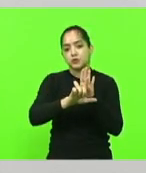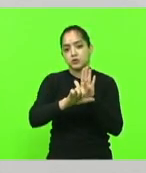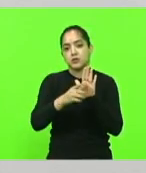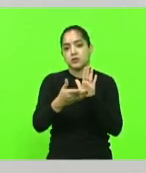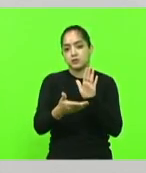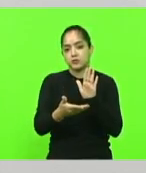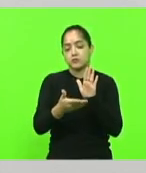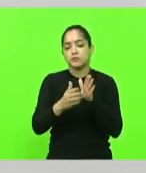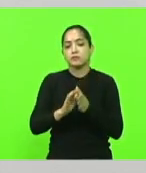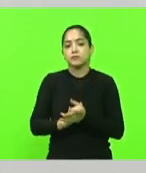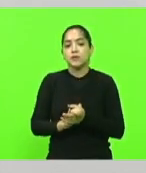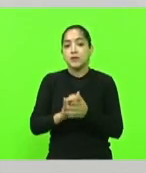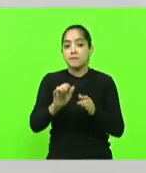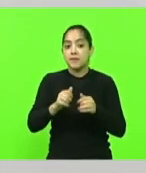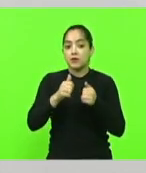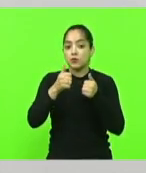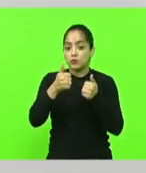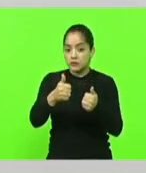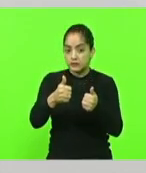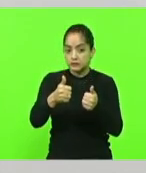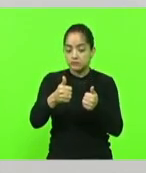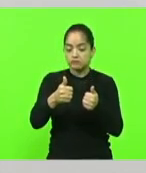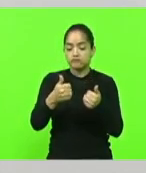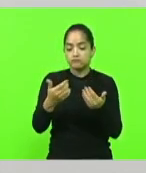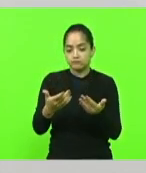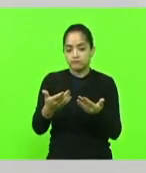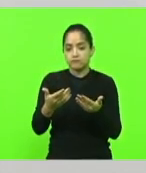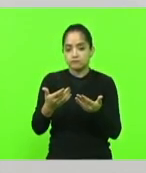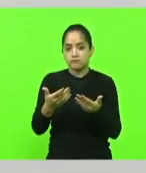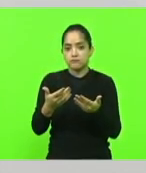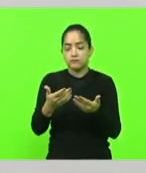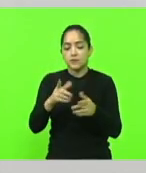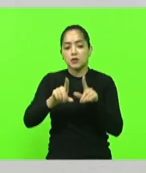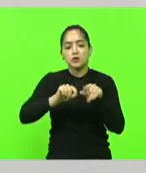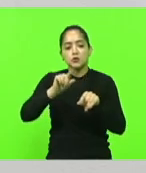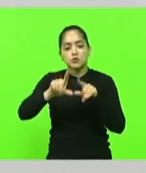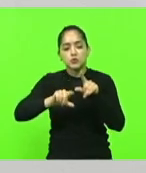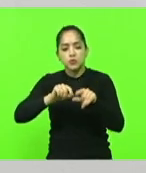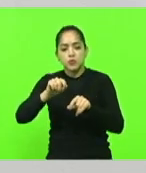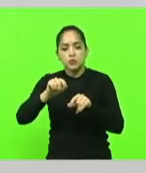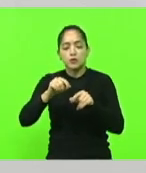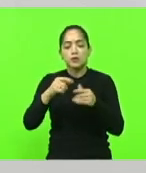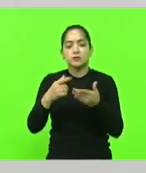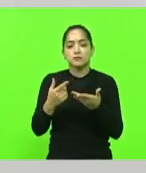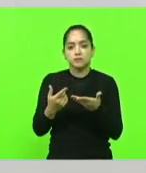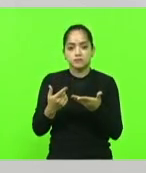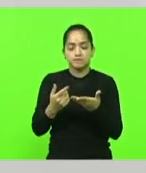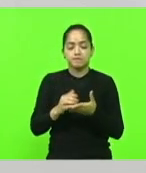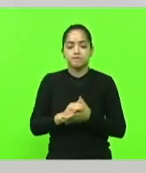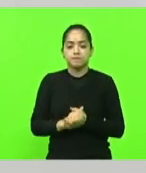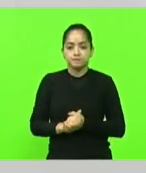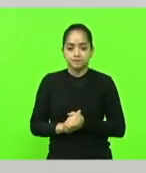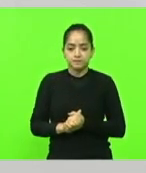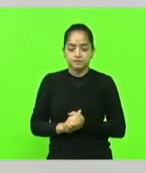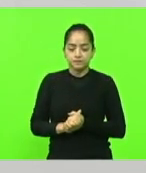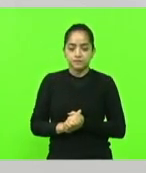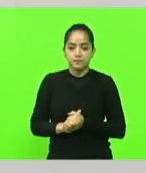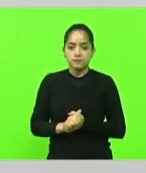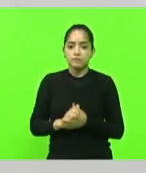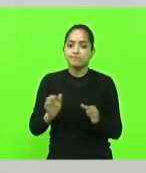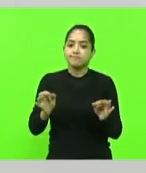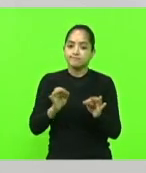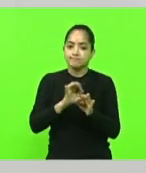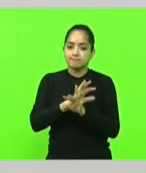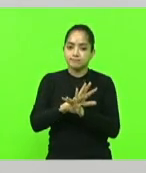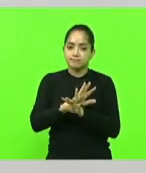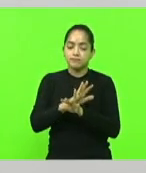de melhoria da forma de escolha do Tribunal de Contas. E encerro aqui a minha